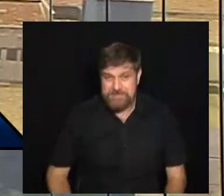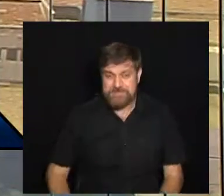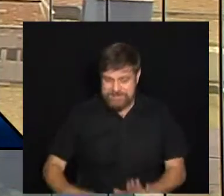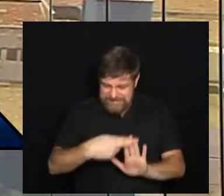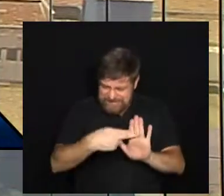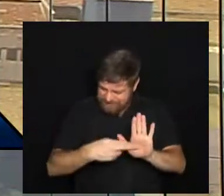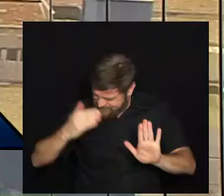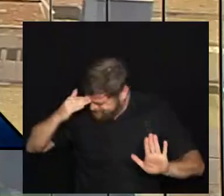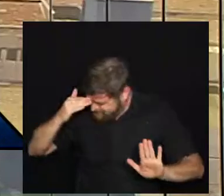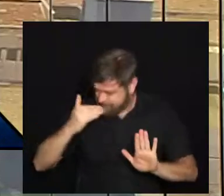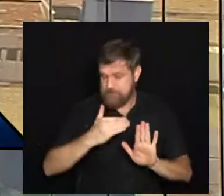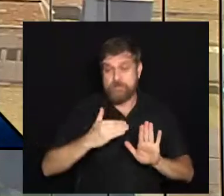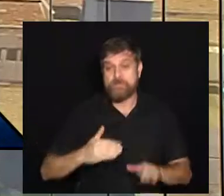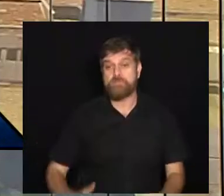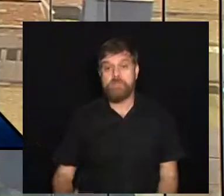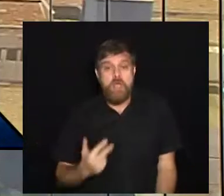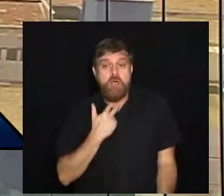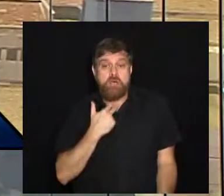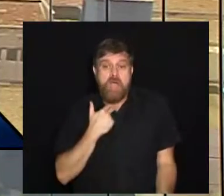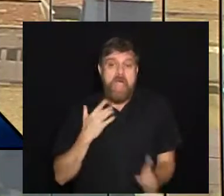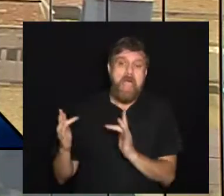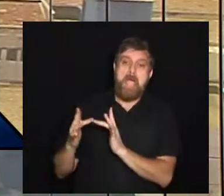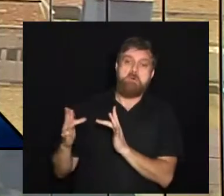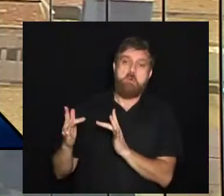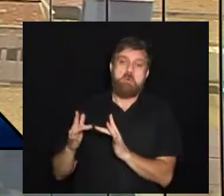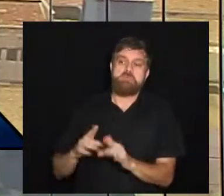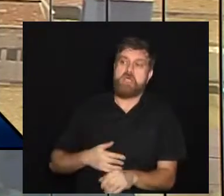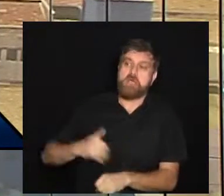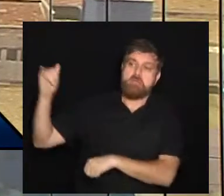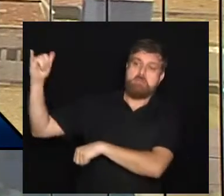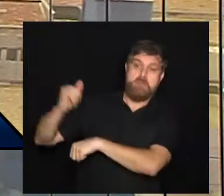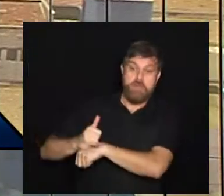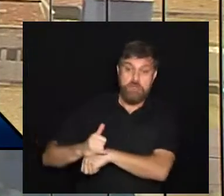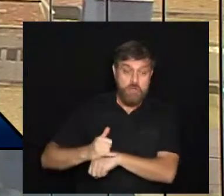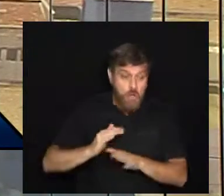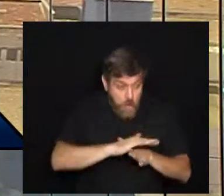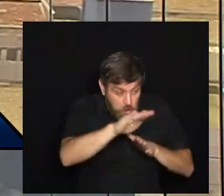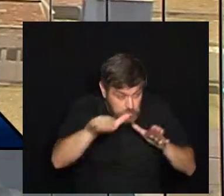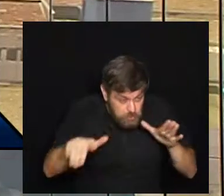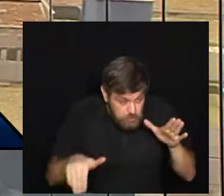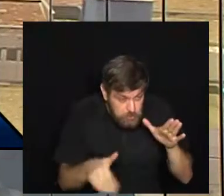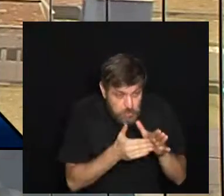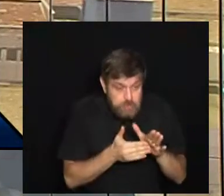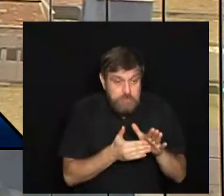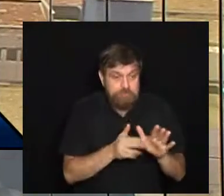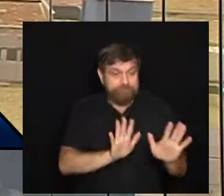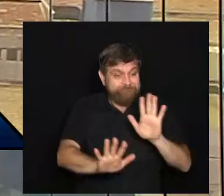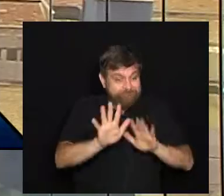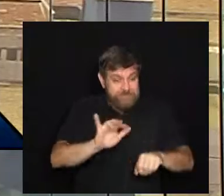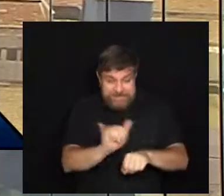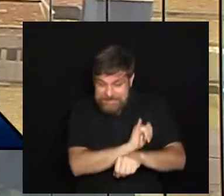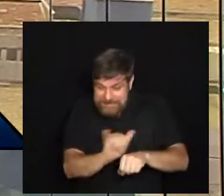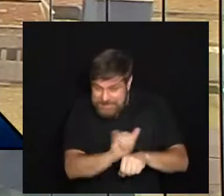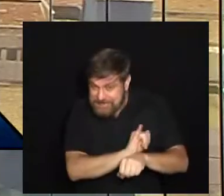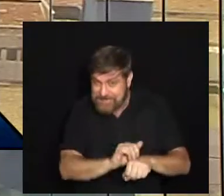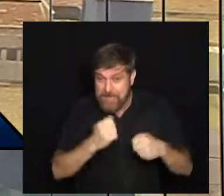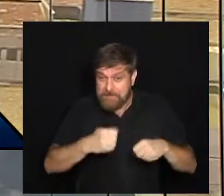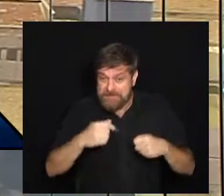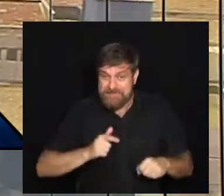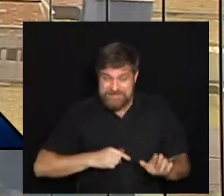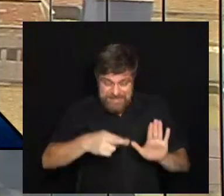rigorosa entendendo que não basta não ter tido contato com alguém que viajou todo mundo tem que tomar todas as medidas de forma